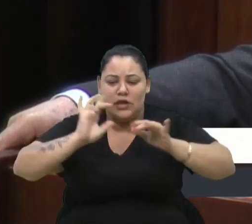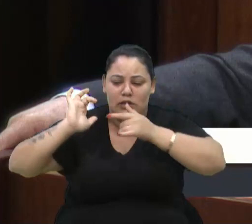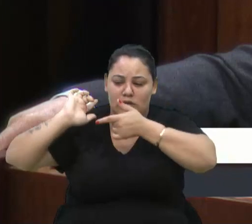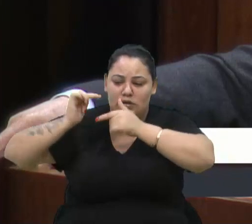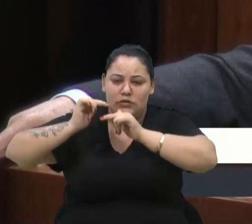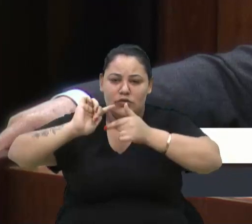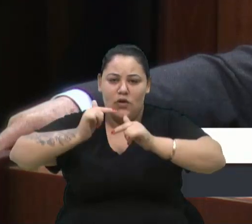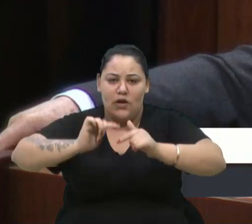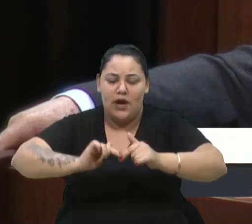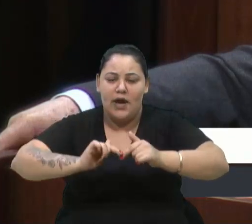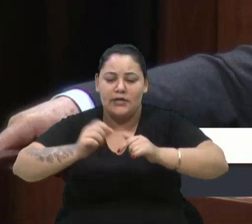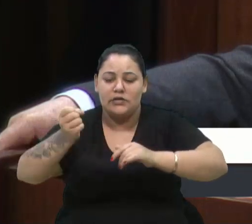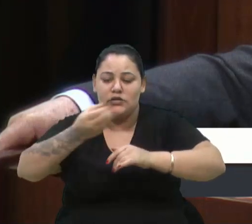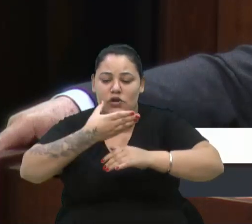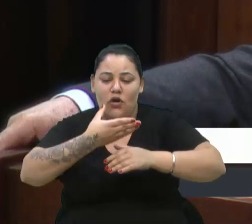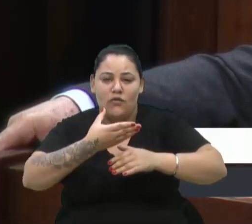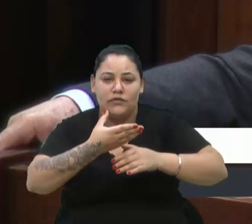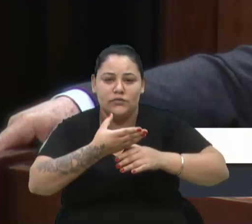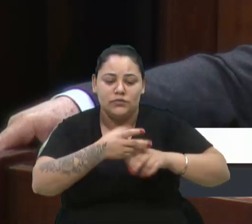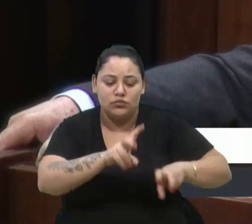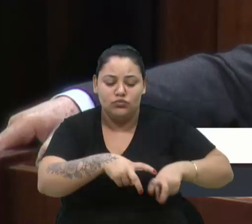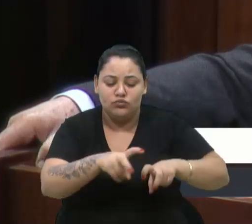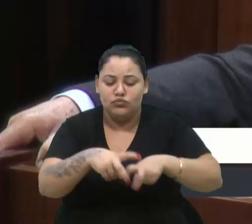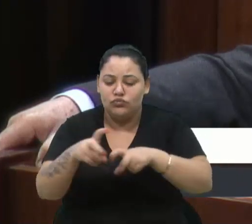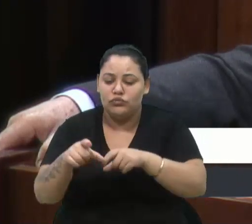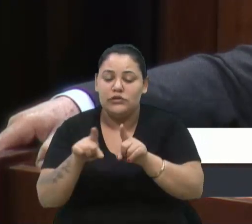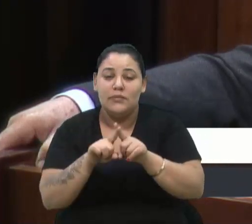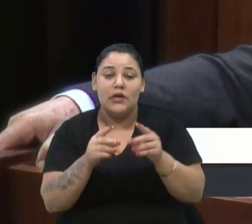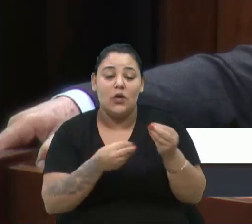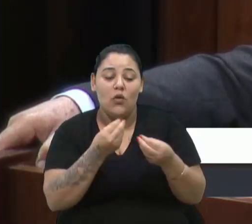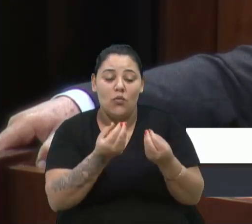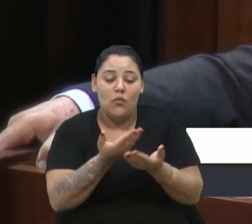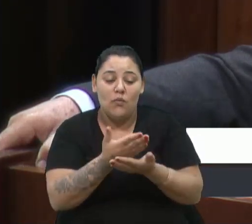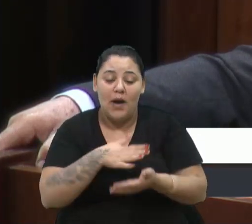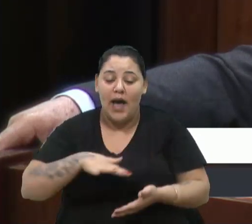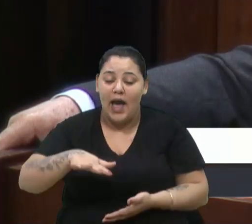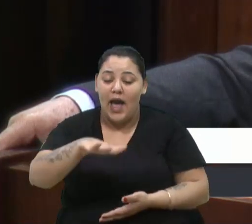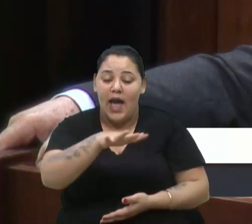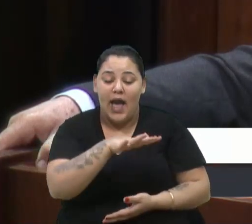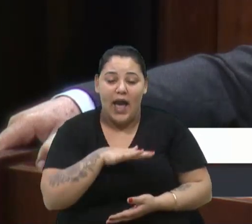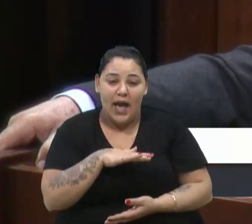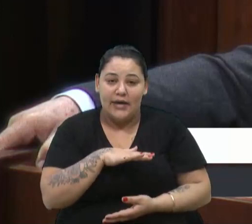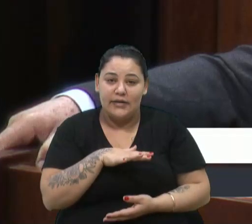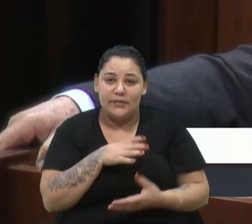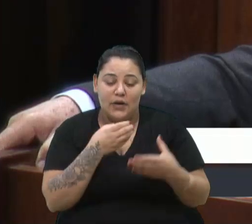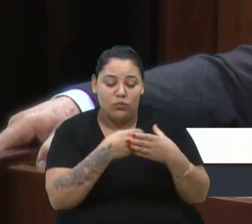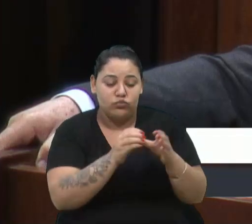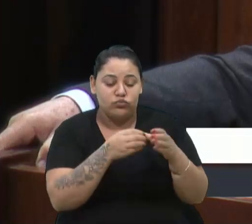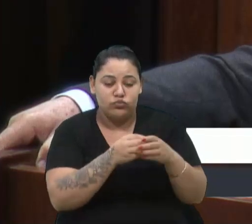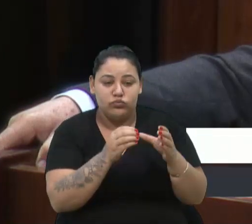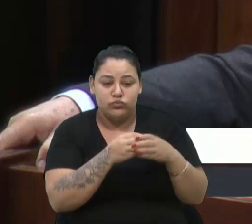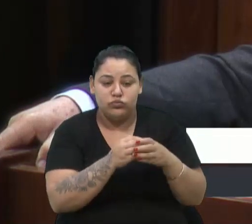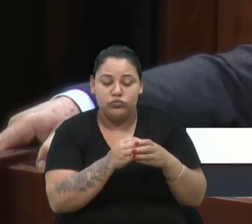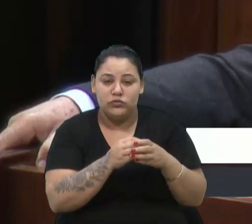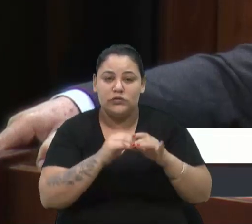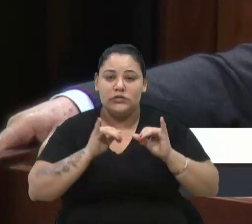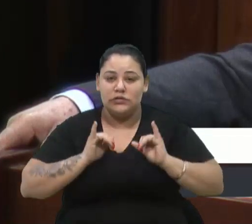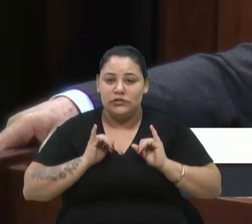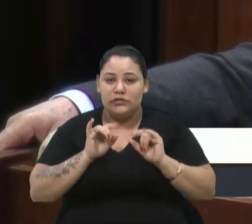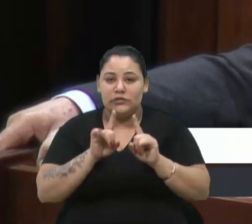e novos cultivos e também com uma área para conveniência e lazer